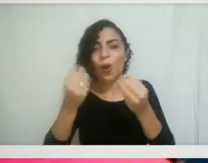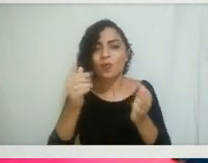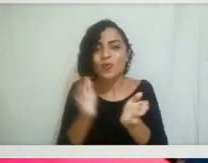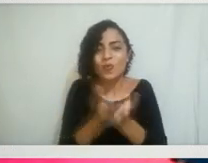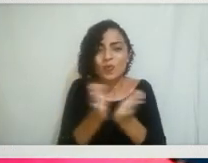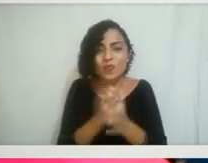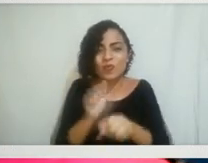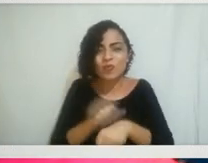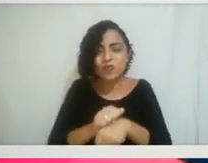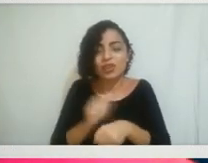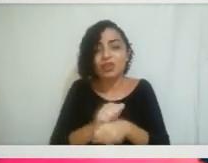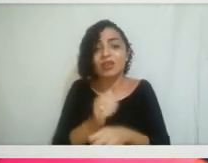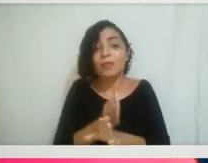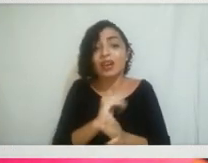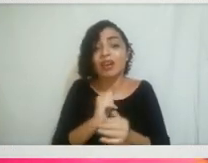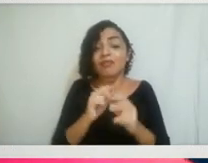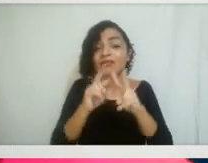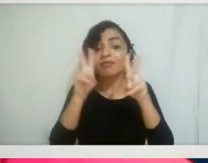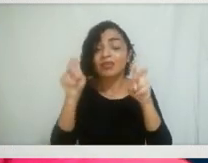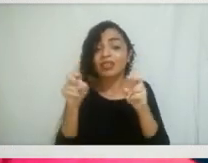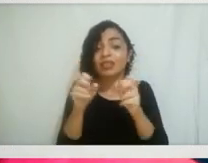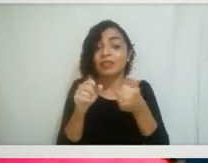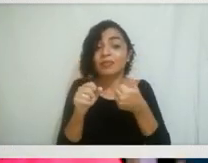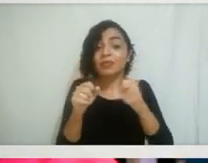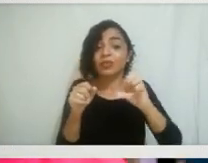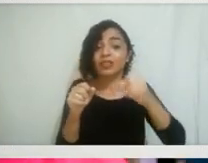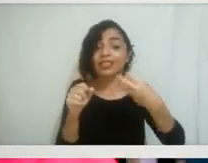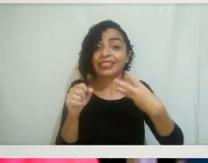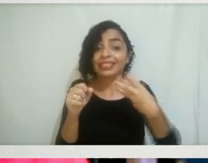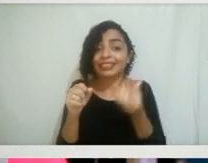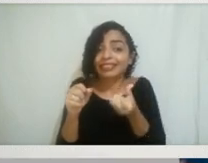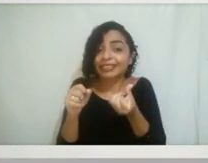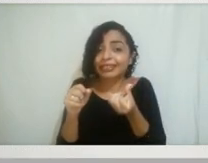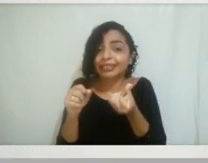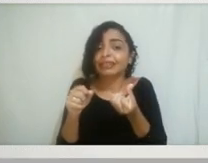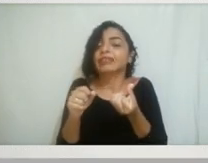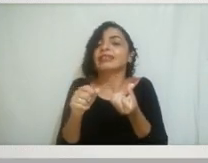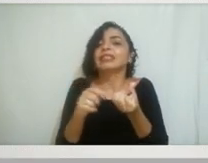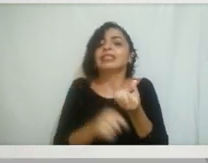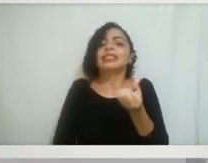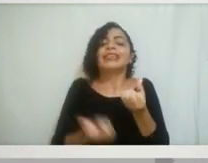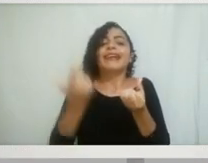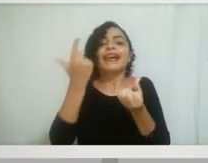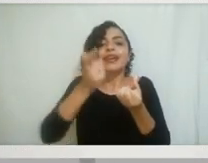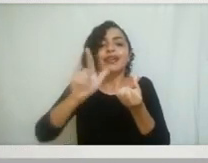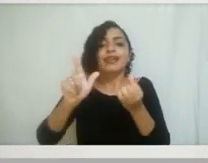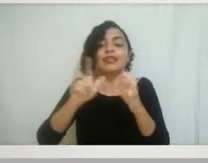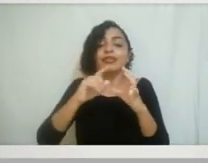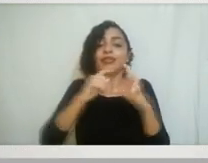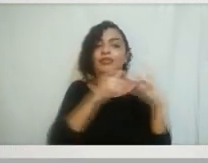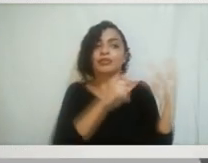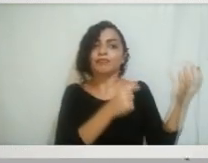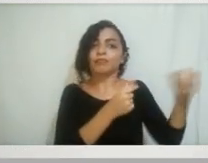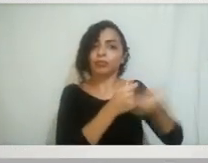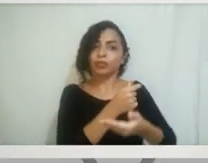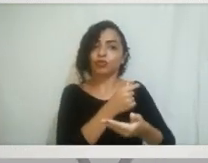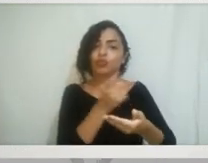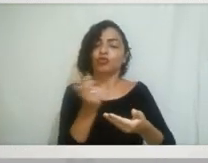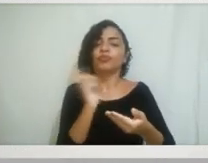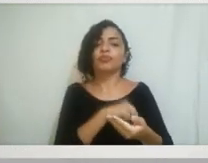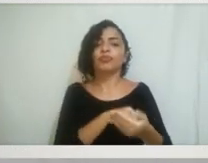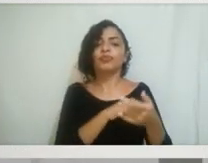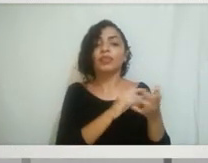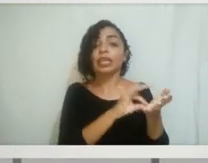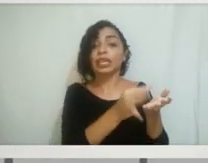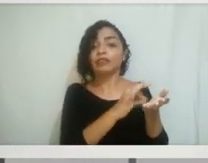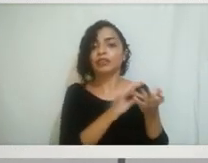de algumas famílias durante a Grande Depressão. Isso foi em 1936 que essa matéria foi encomendada a